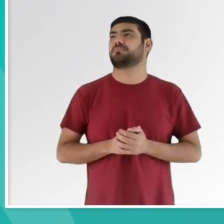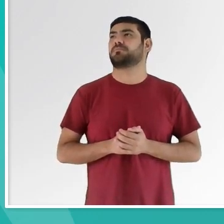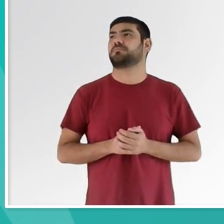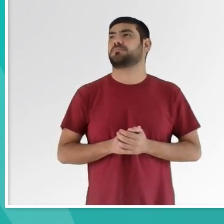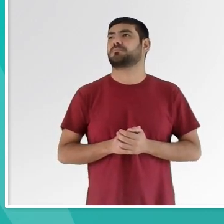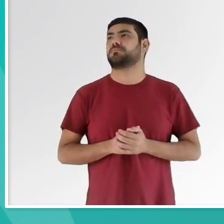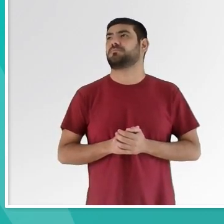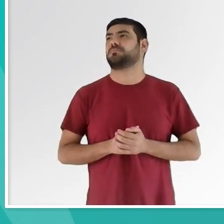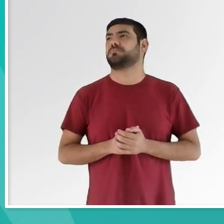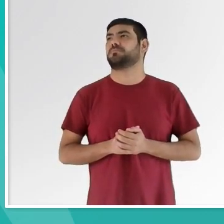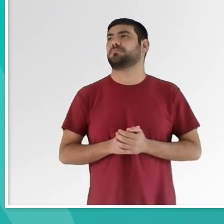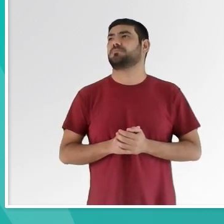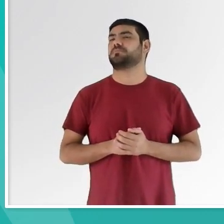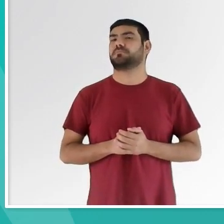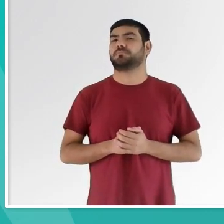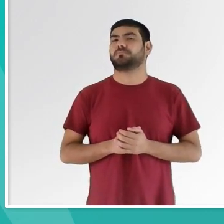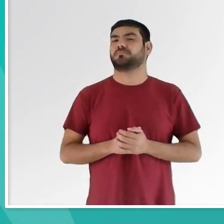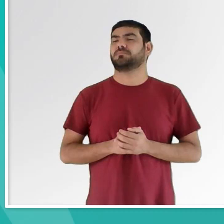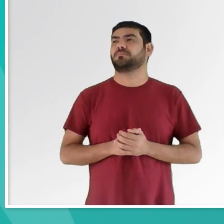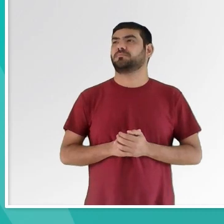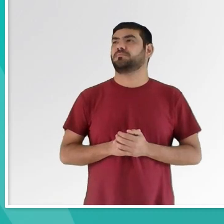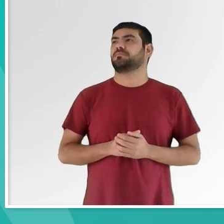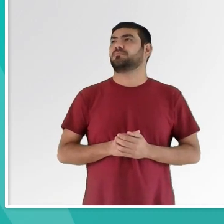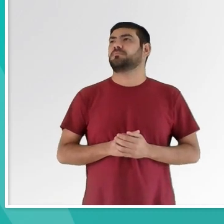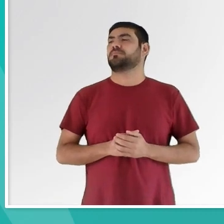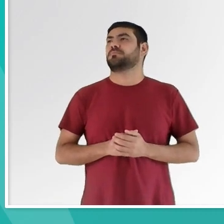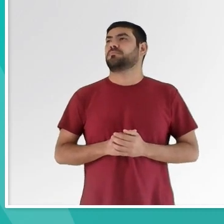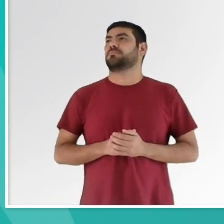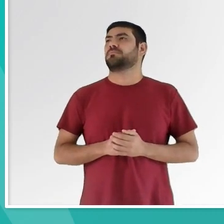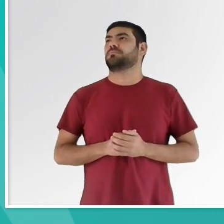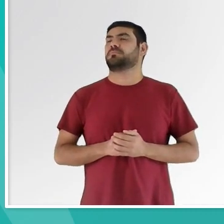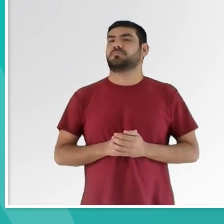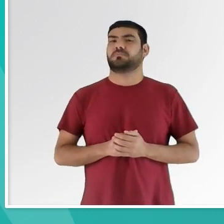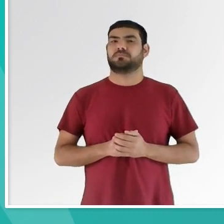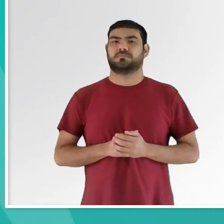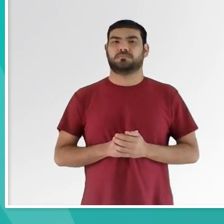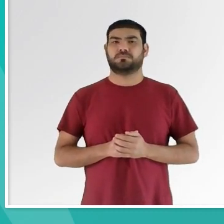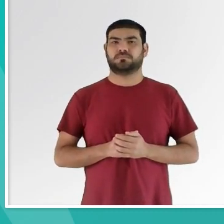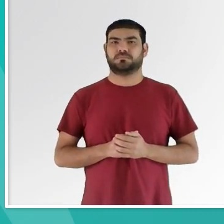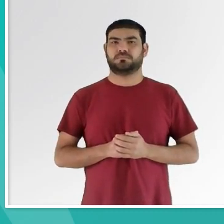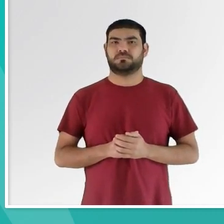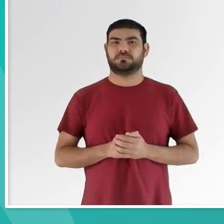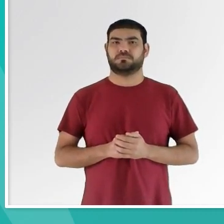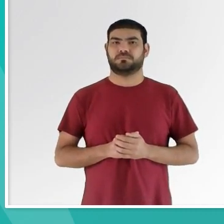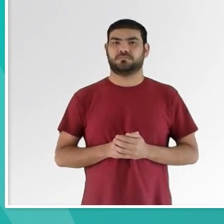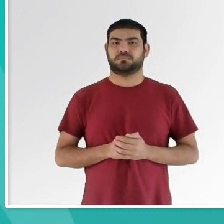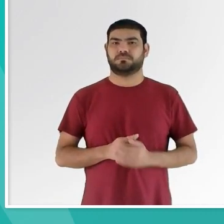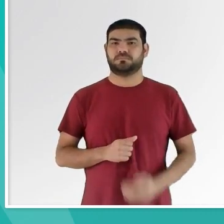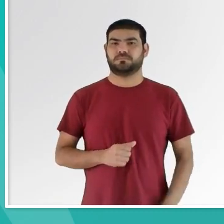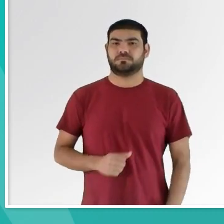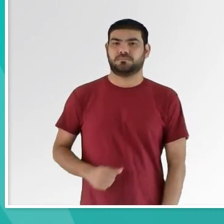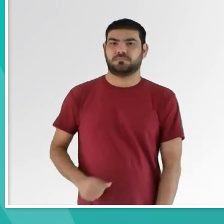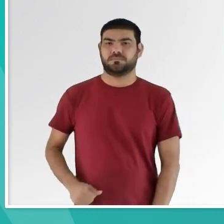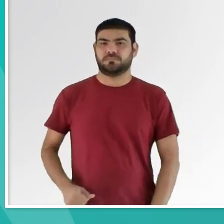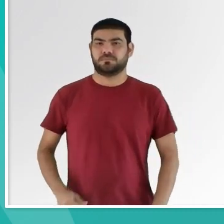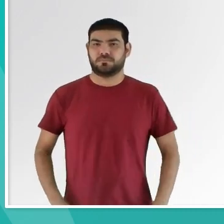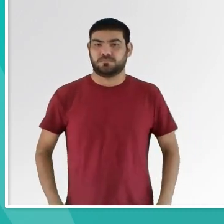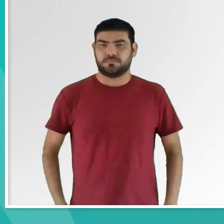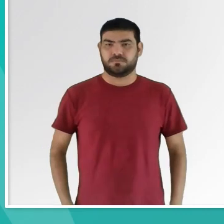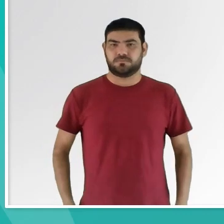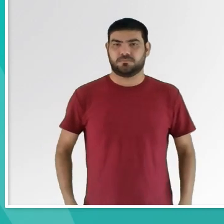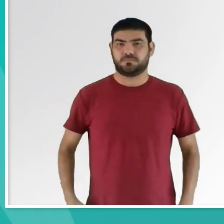dejetos da natureza. Reciclar é reaproveitar materiais orgânicos e inorgânicos para